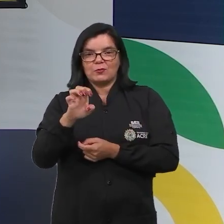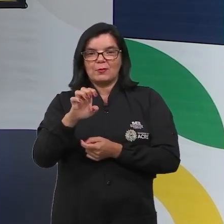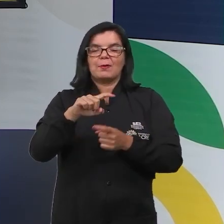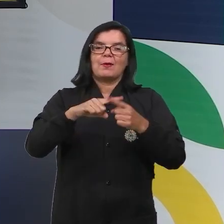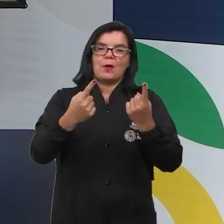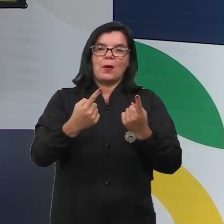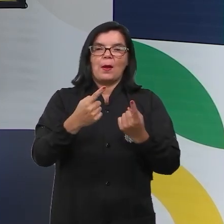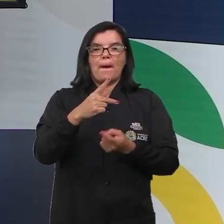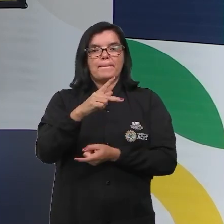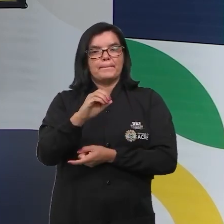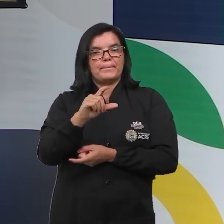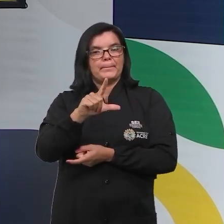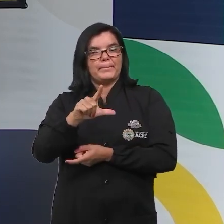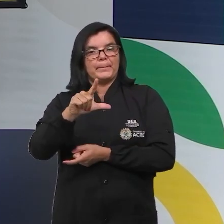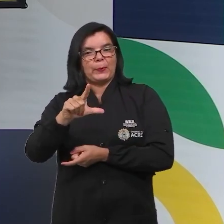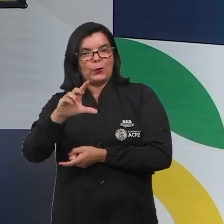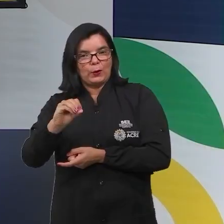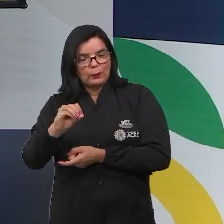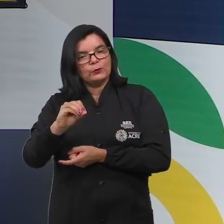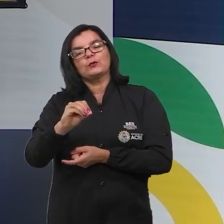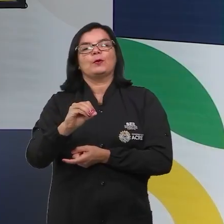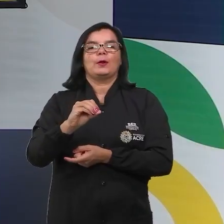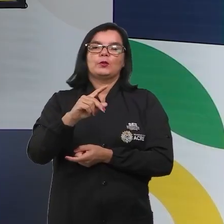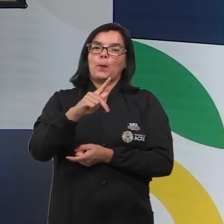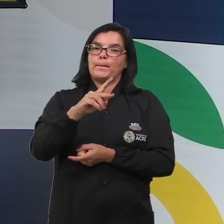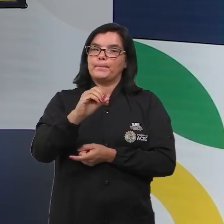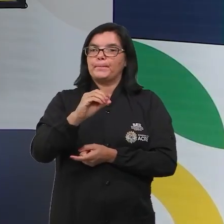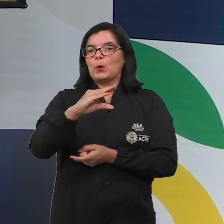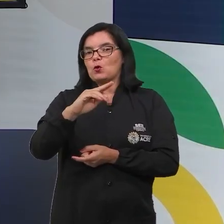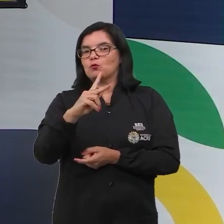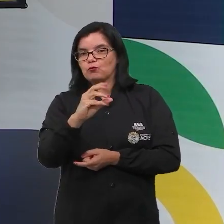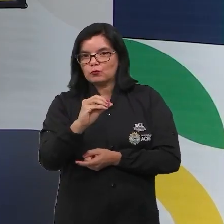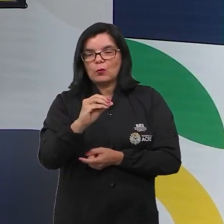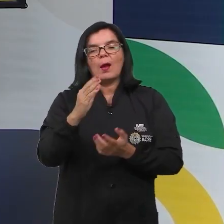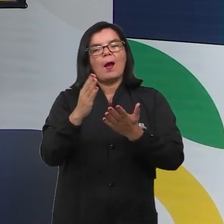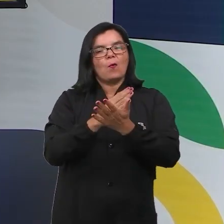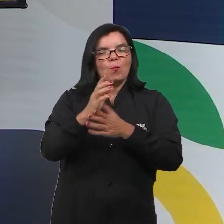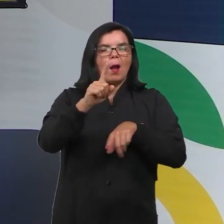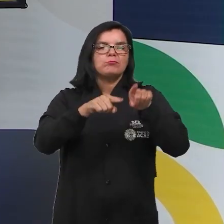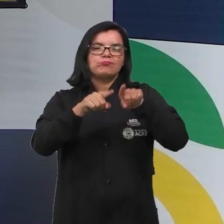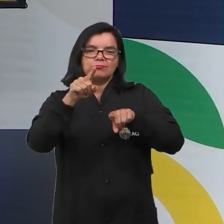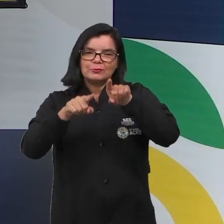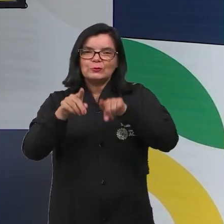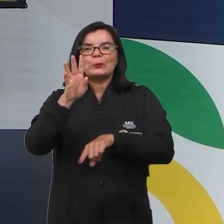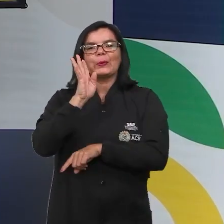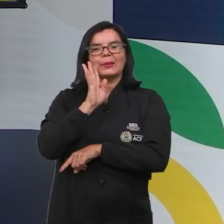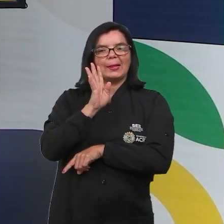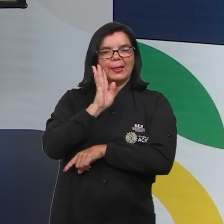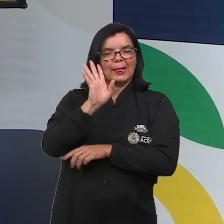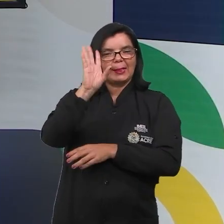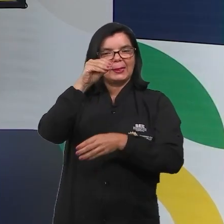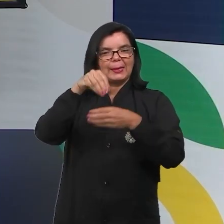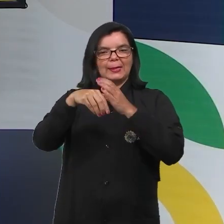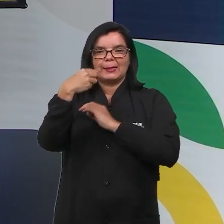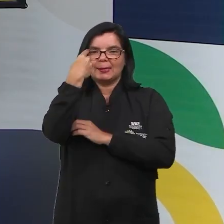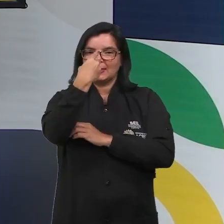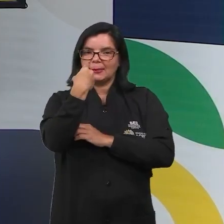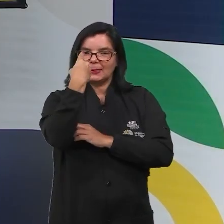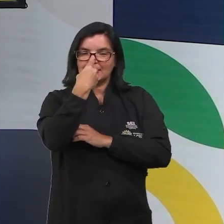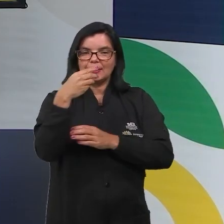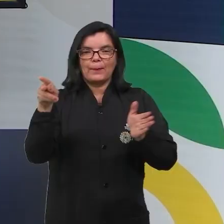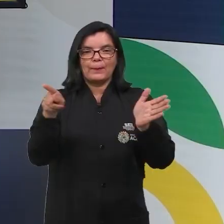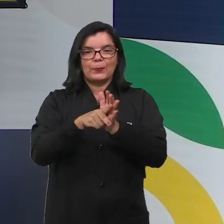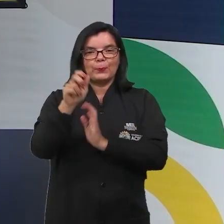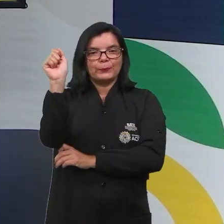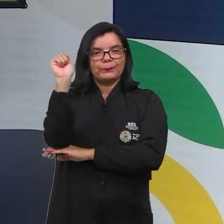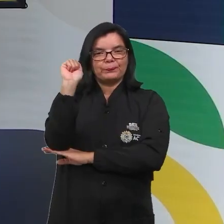diz polho ou podio, se diz pocho. Então, algumas palavras aí, algumas variantes muito interessantes aí dentro do espanhol que é falado na